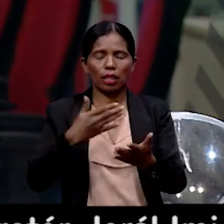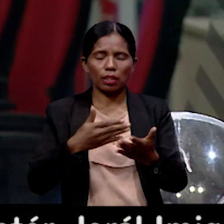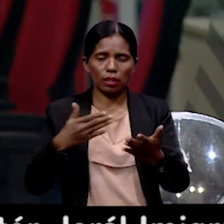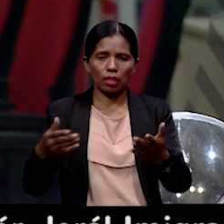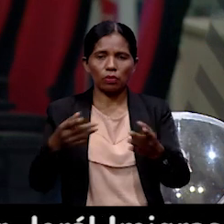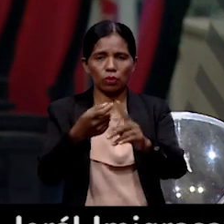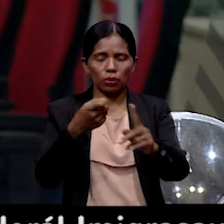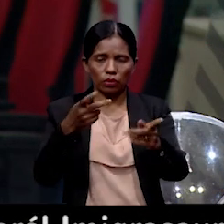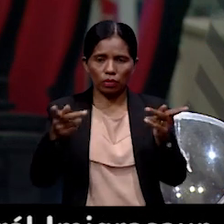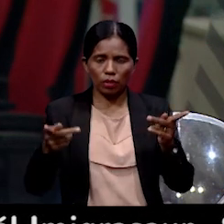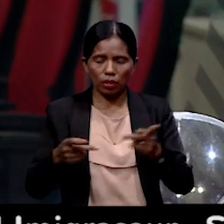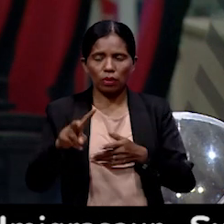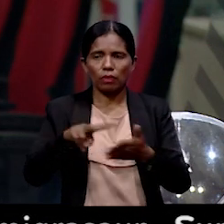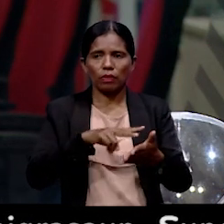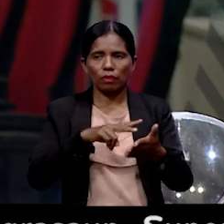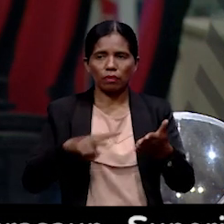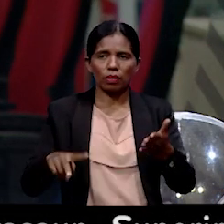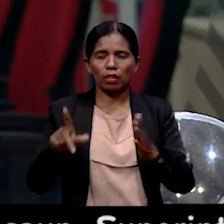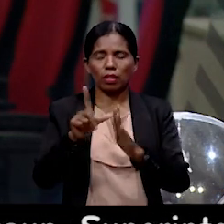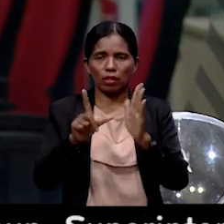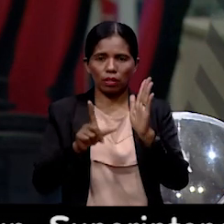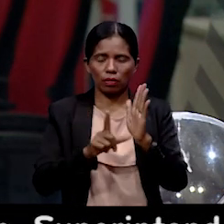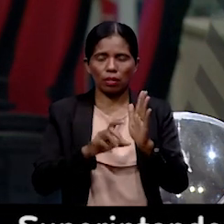fatem viola a lei expropriação.